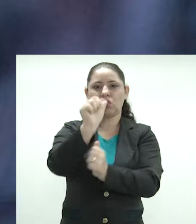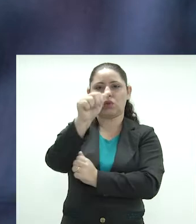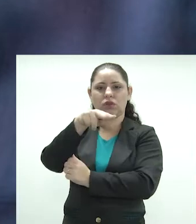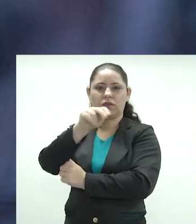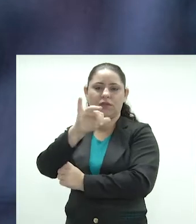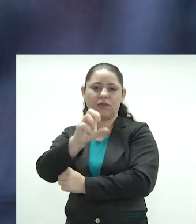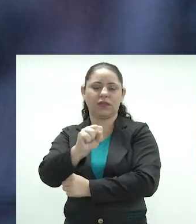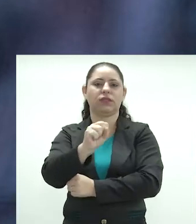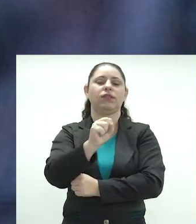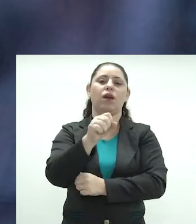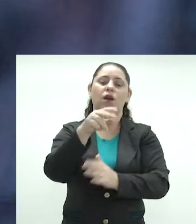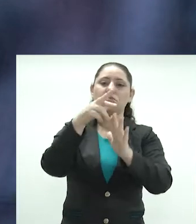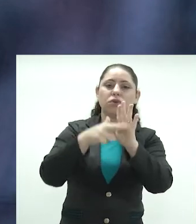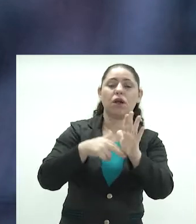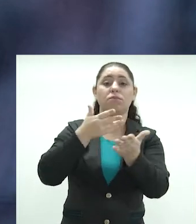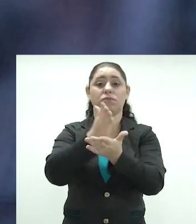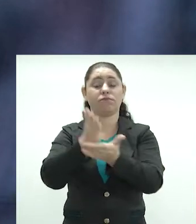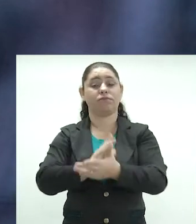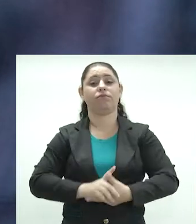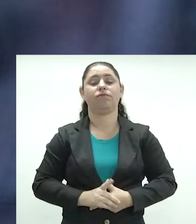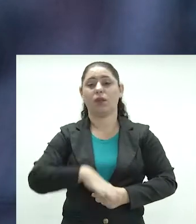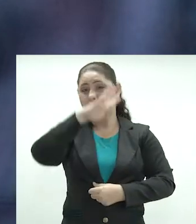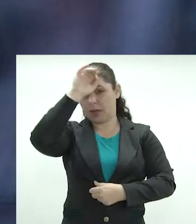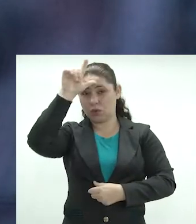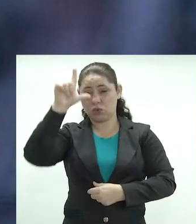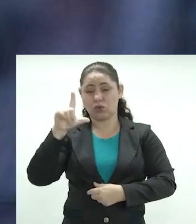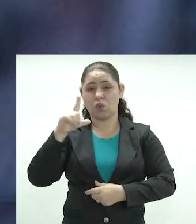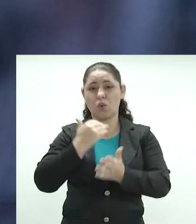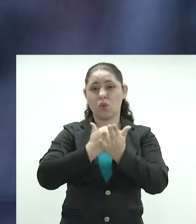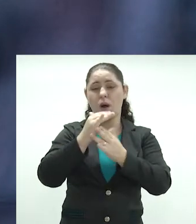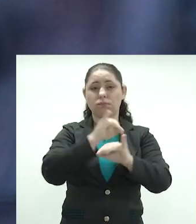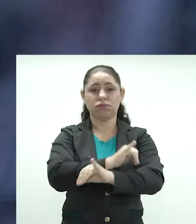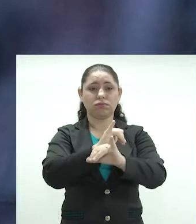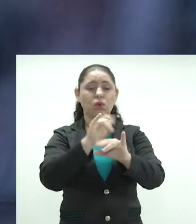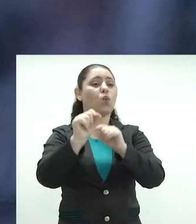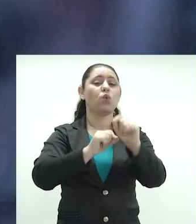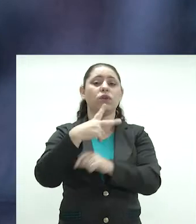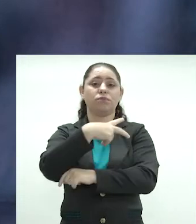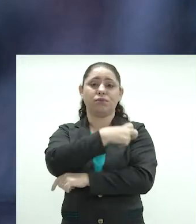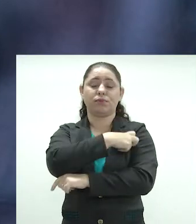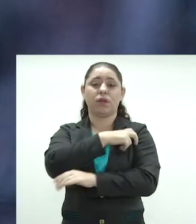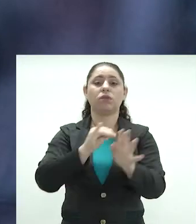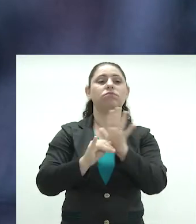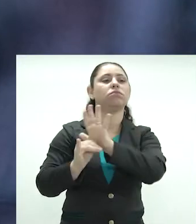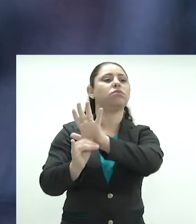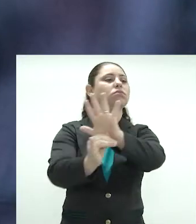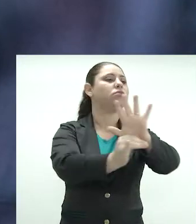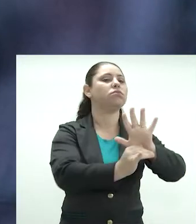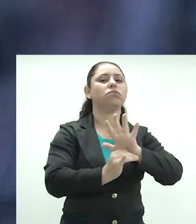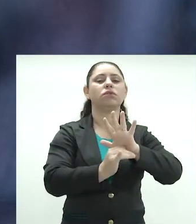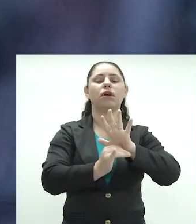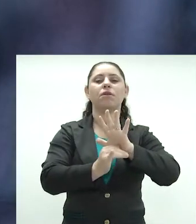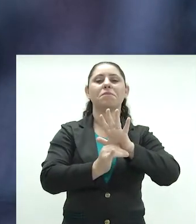trâmite burocrático junto à Anvisa para importar, para regular, para aprovar, né? Isso. Mato Grosso do Sul começou essa campanha de vacinação